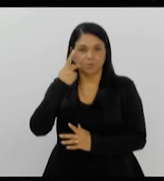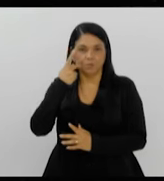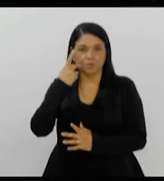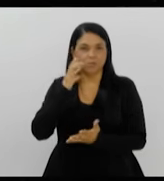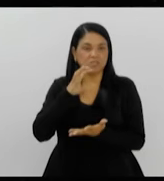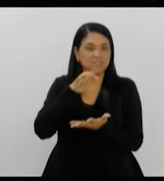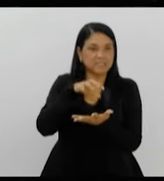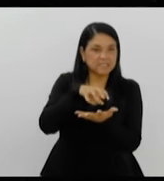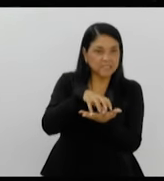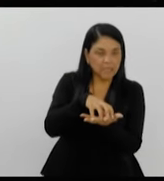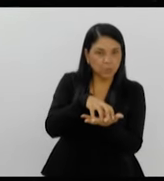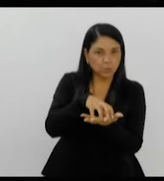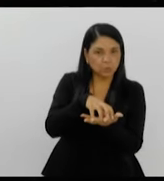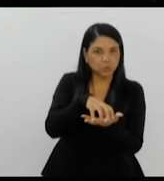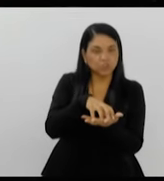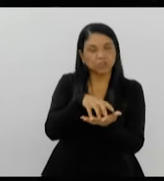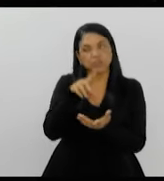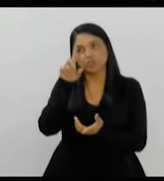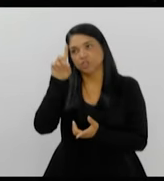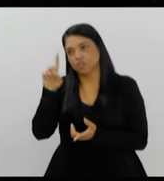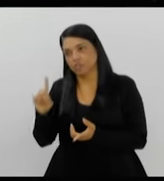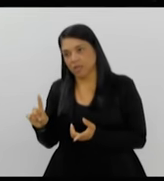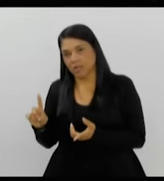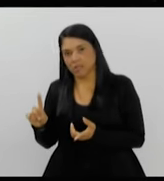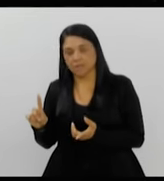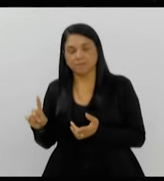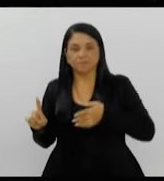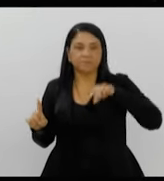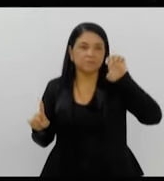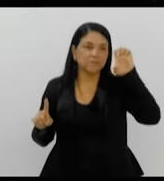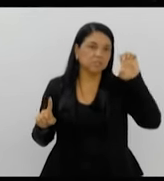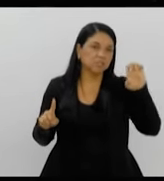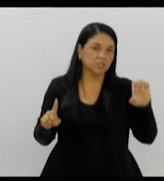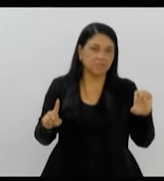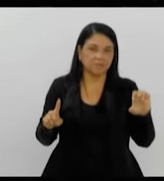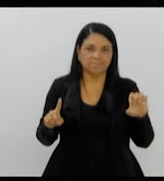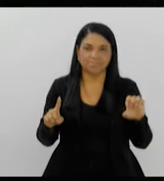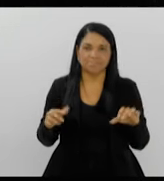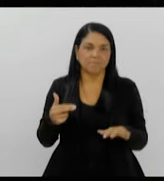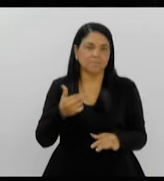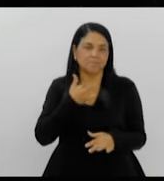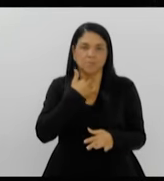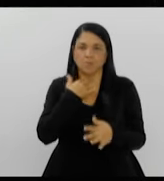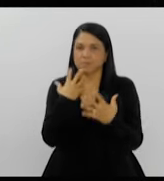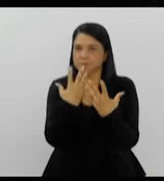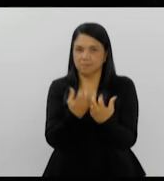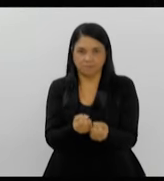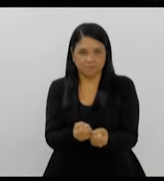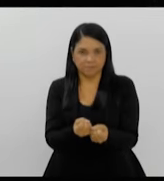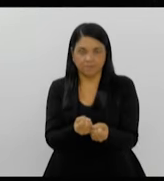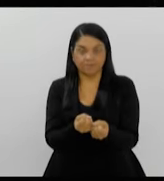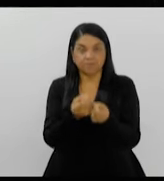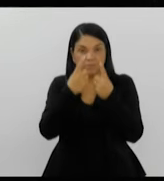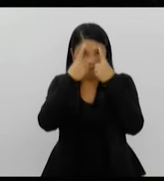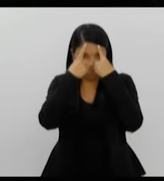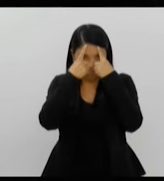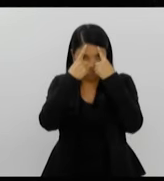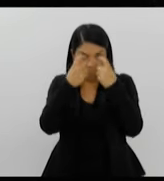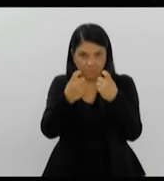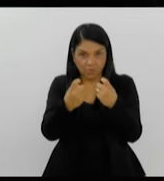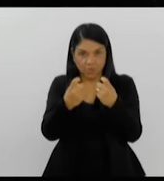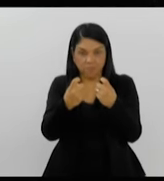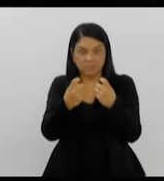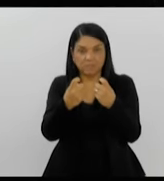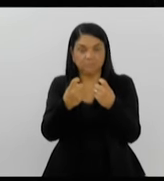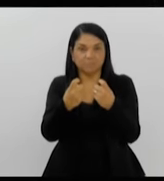centro seja de direita seja de esquerda violência